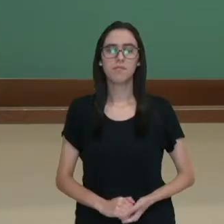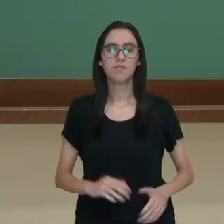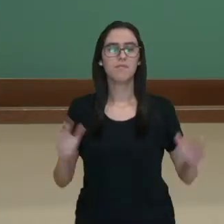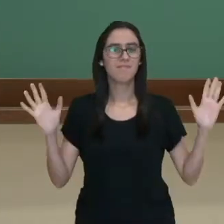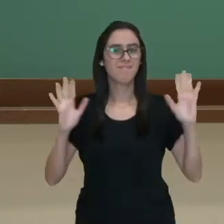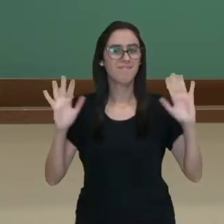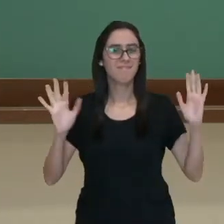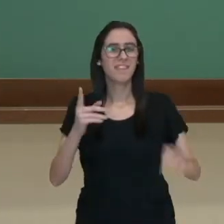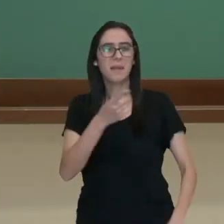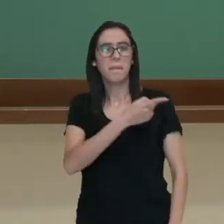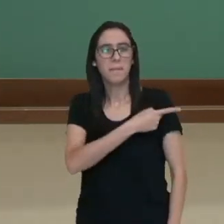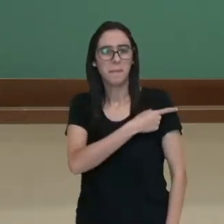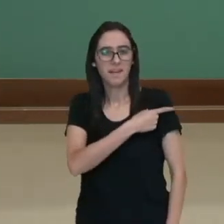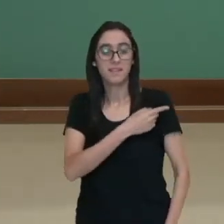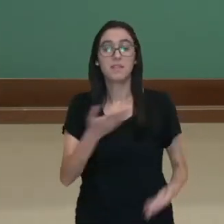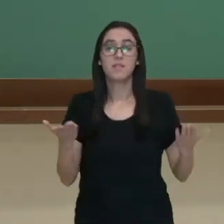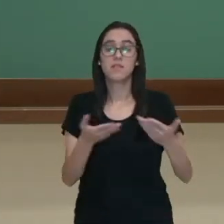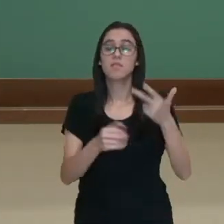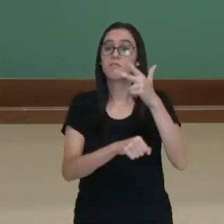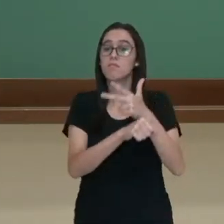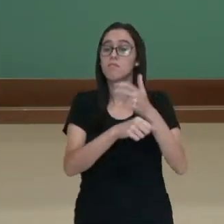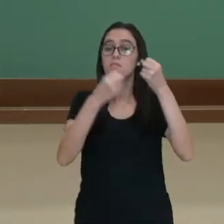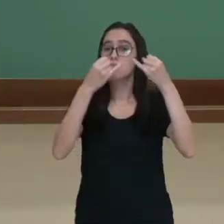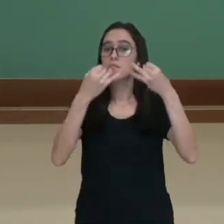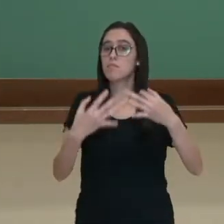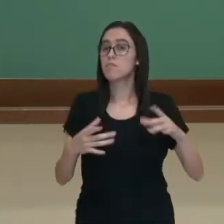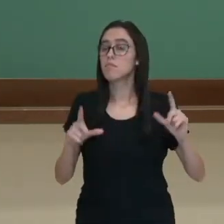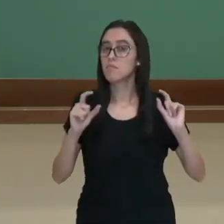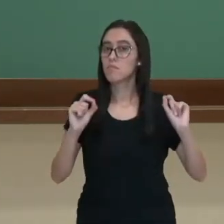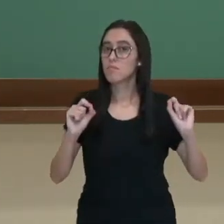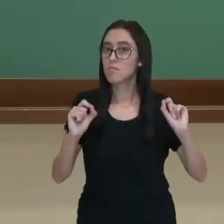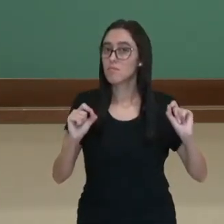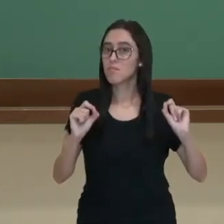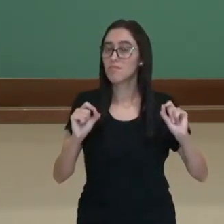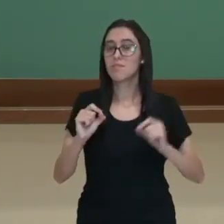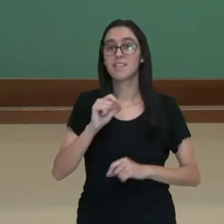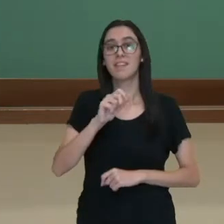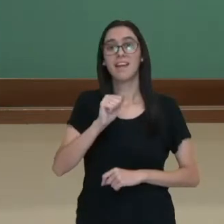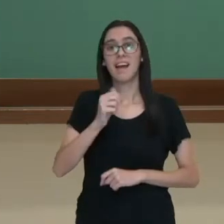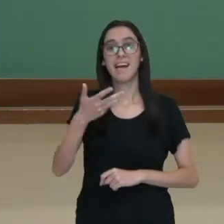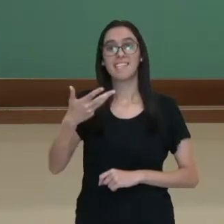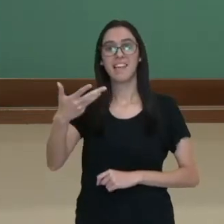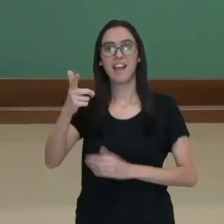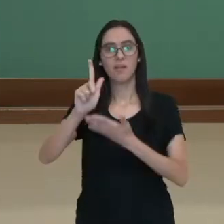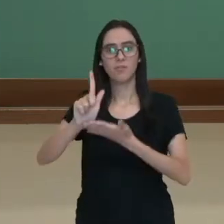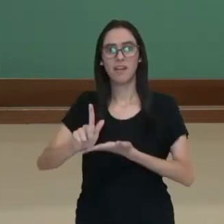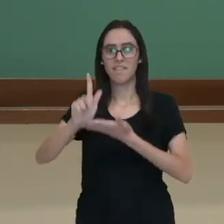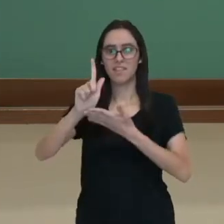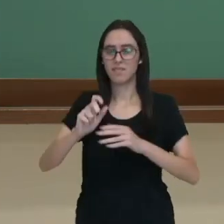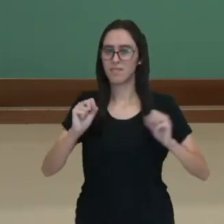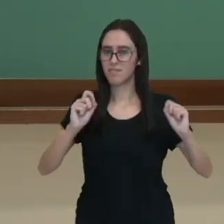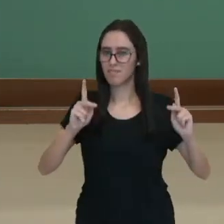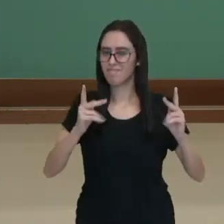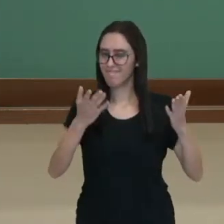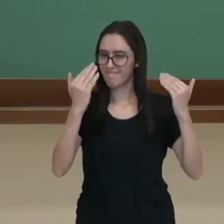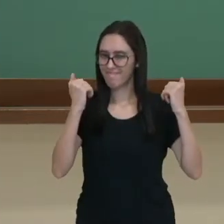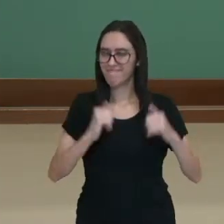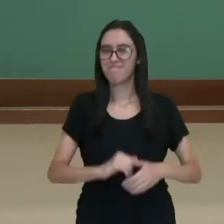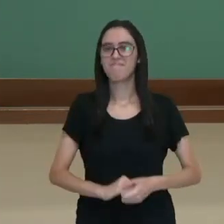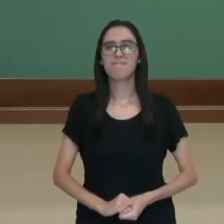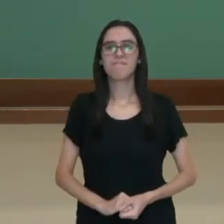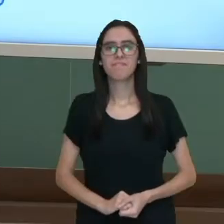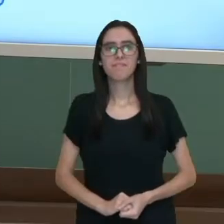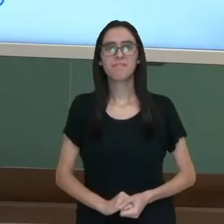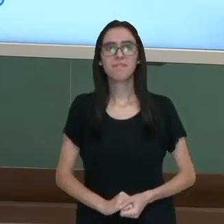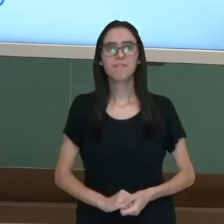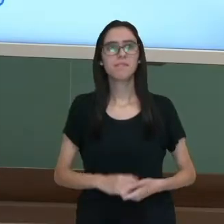Olá, estudantes da primeira série. Nesse vídeo nós vamos estar falando sobre a aceleração gravitacional. Vem lá comigo, meus queridos.